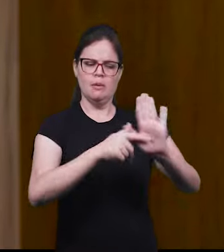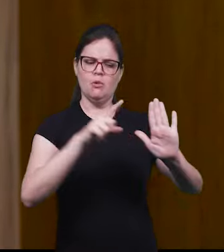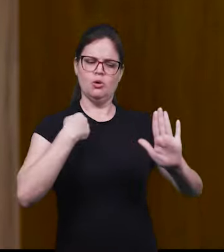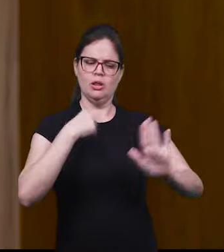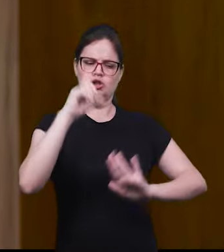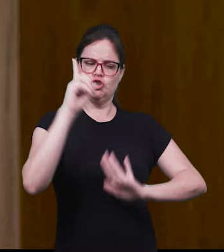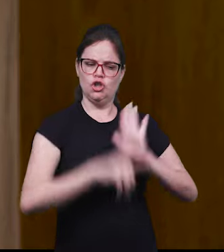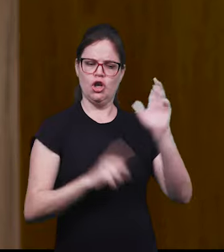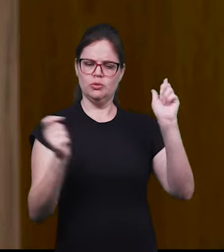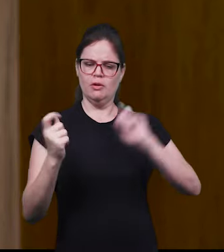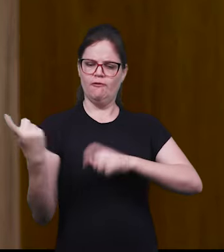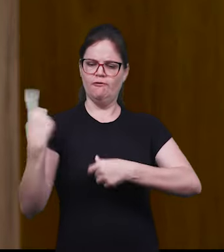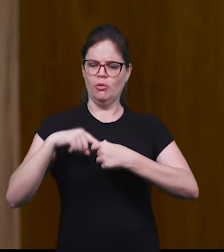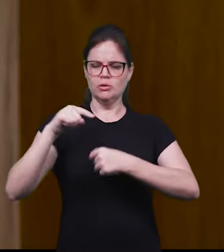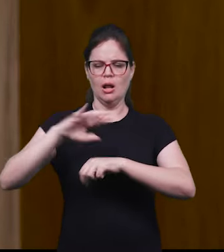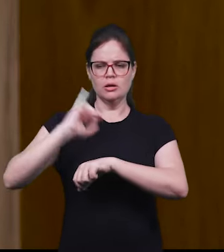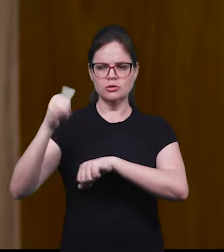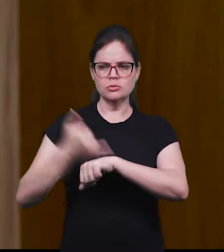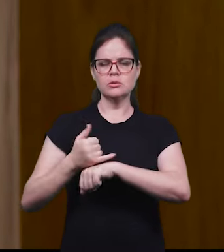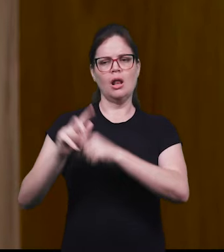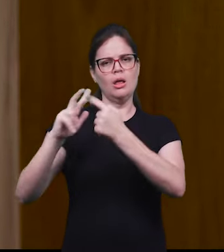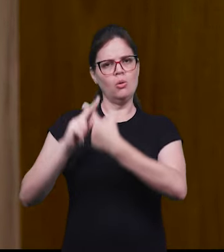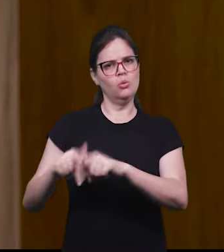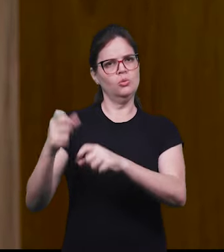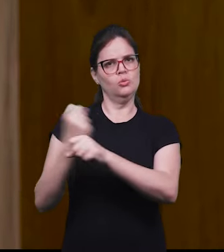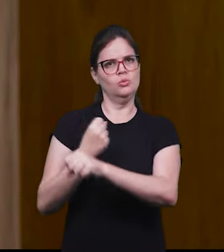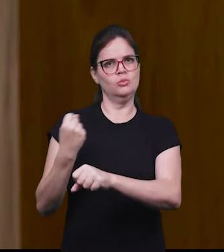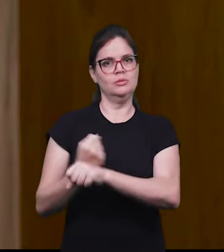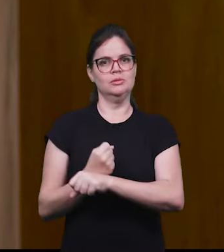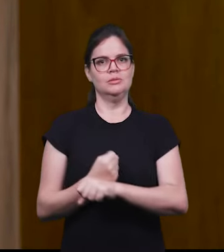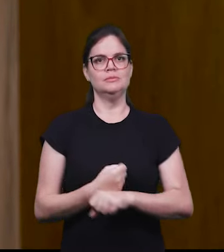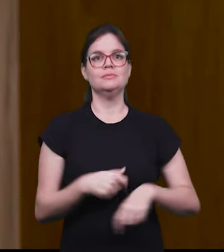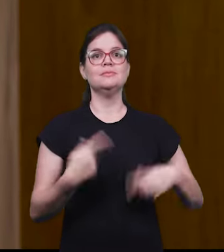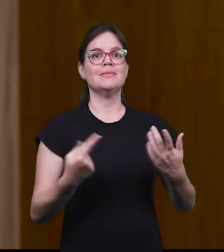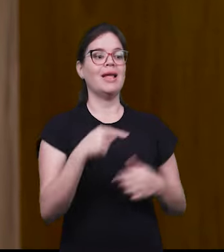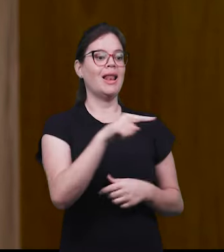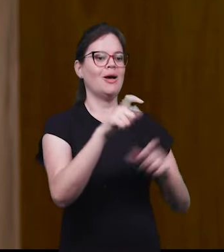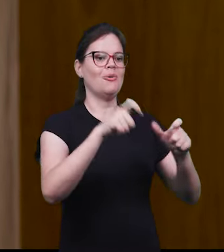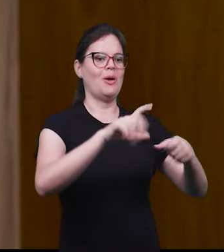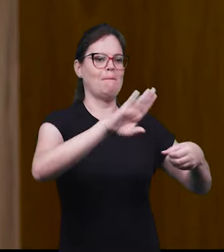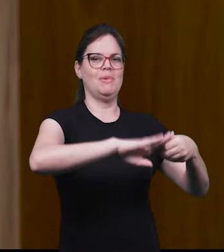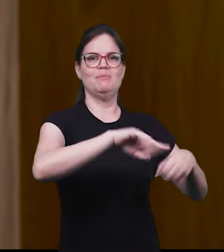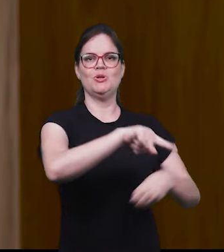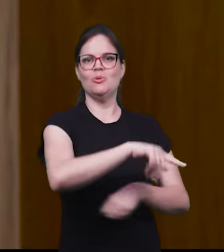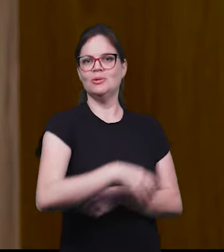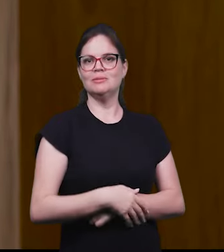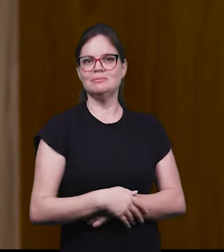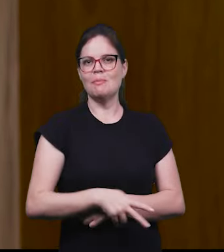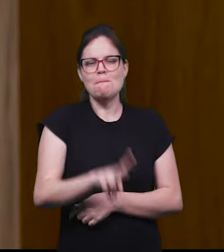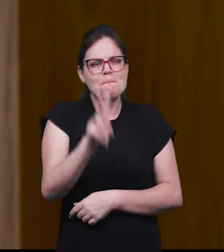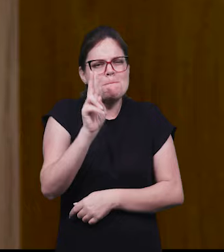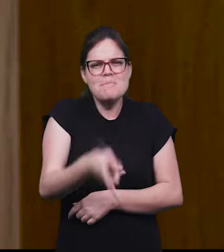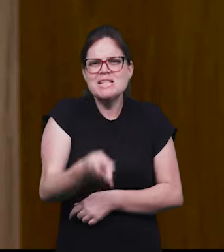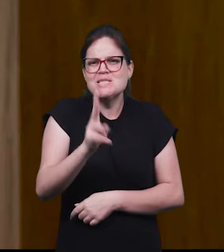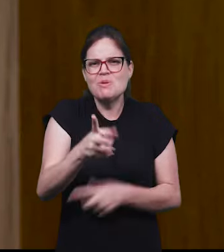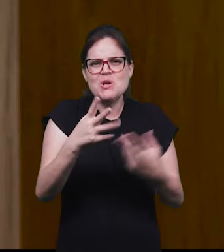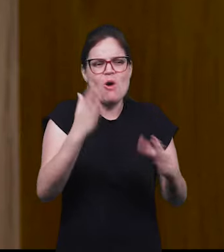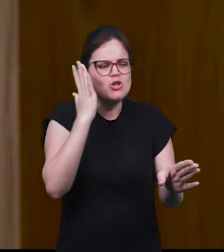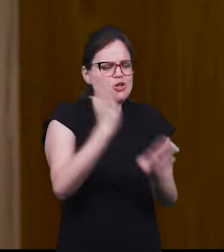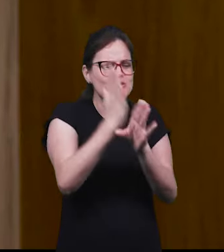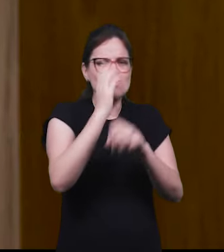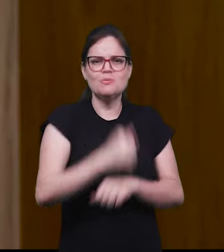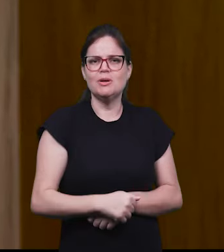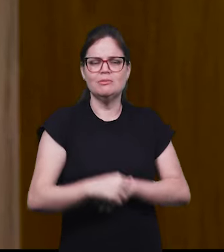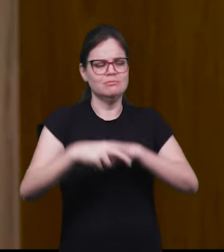temos direito a voltar. E ele está em Babilônia. Exatamente o